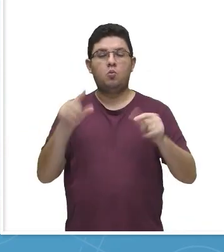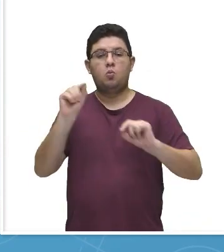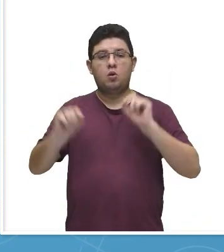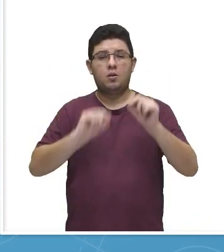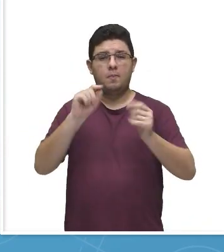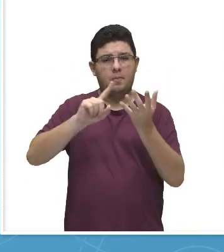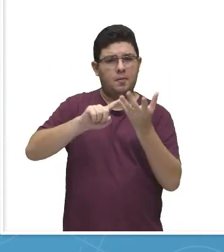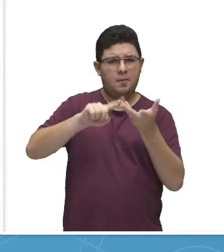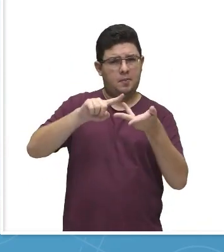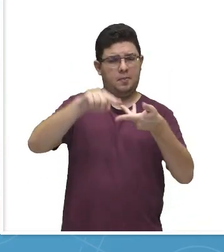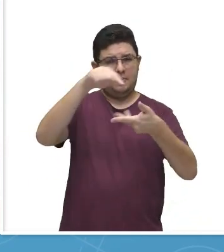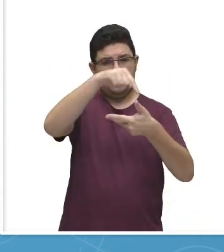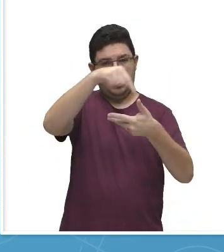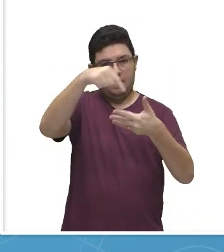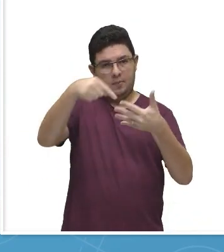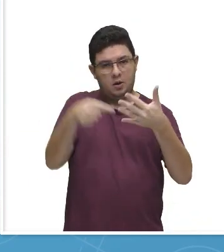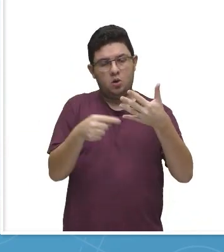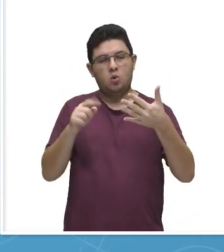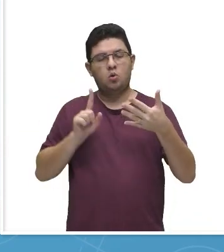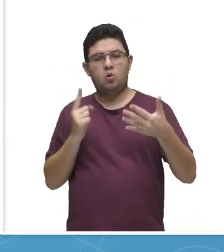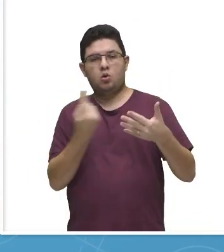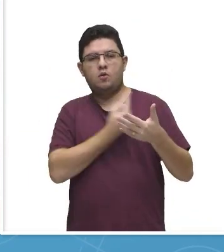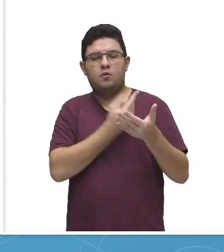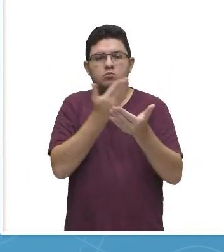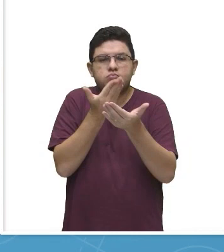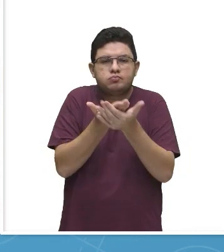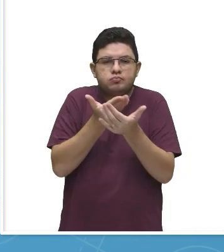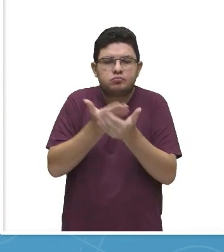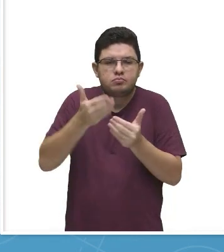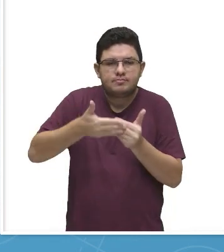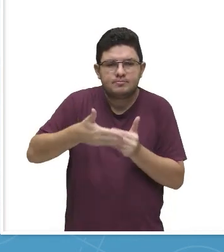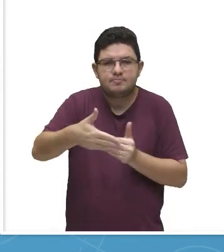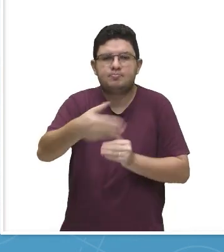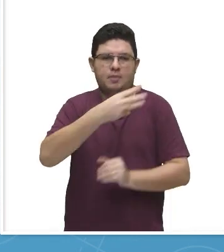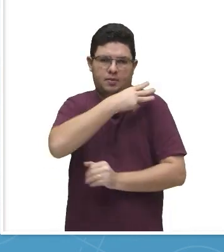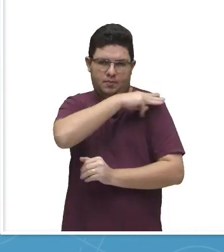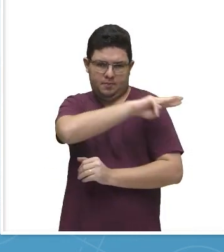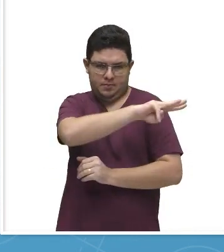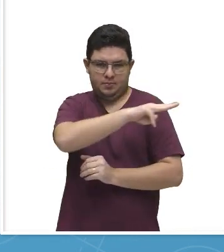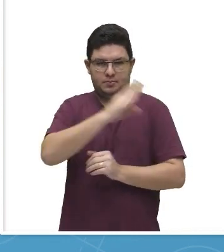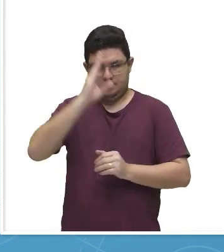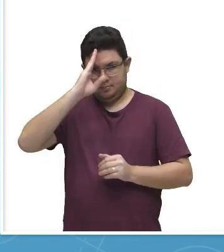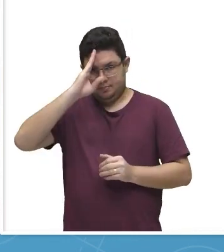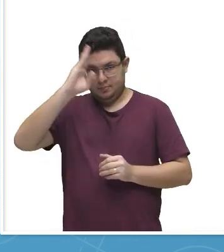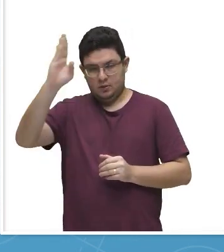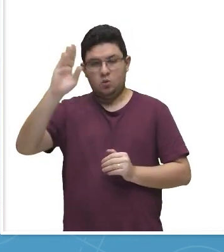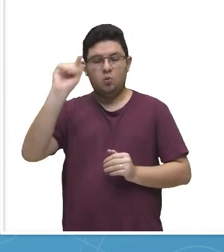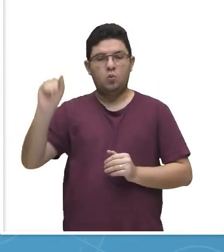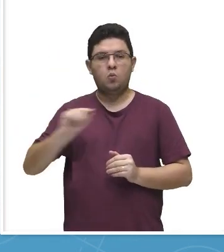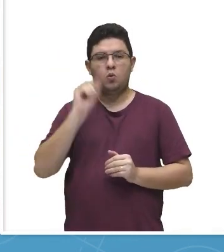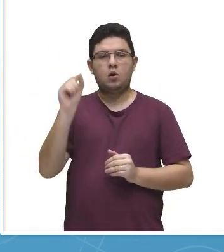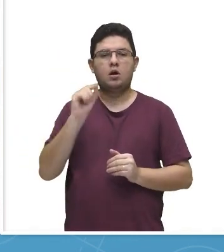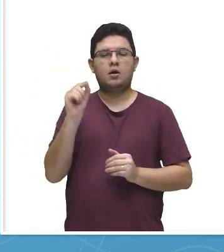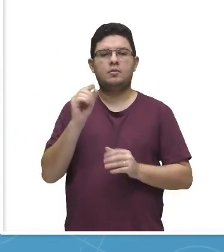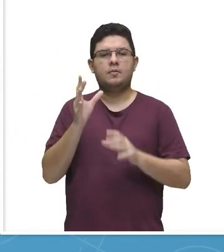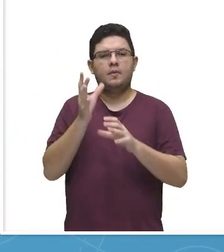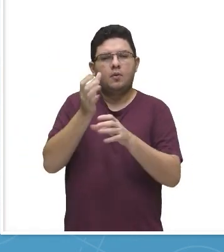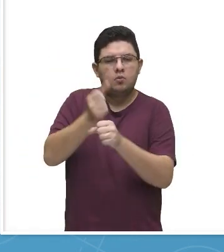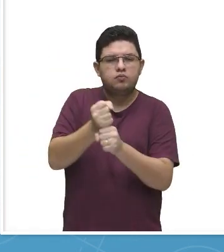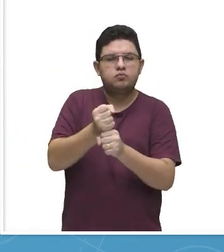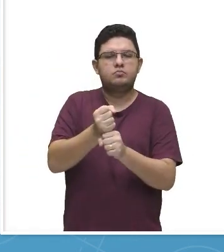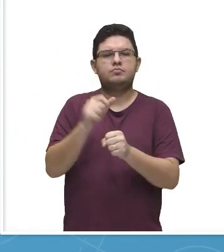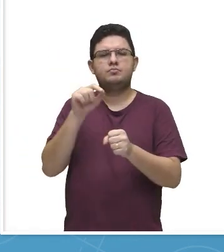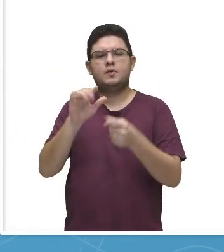vamos trabalhar com muita intensidade no ensino médio, principalmente quando estivermos falando sobre as operações